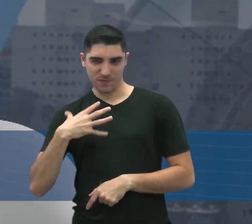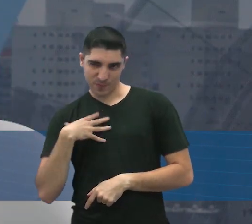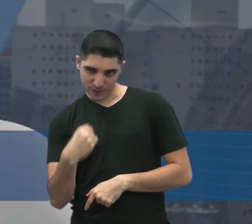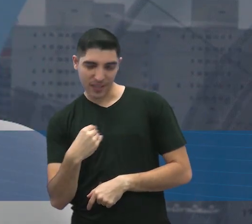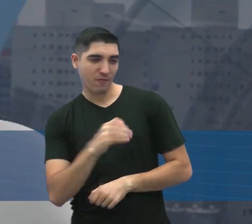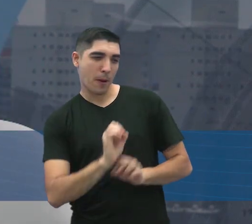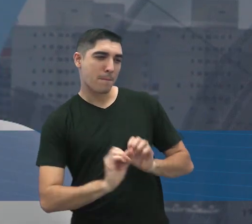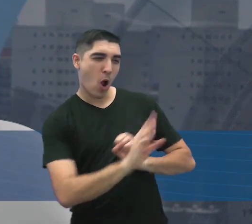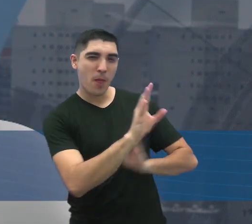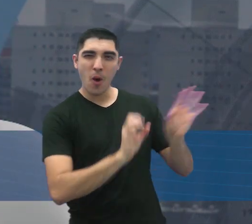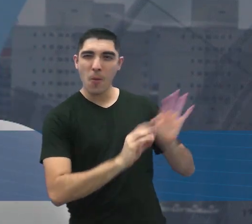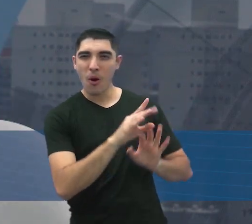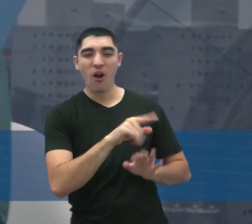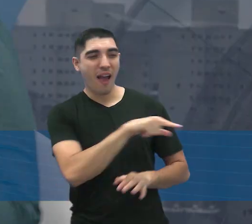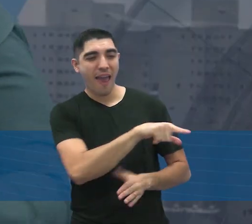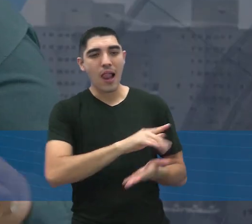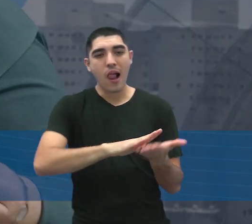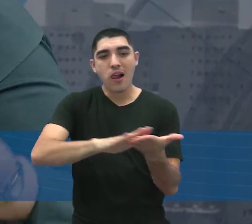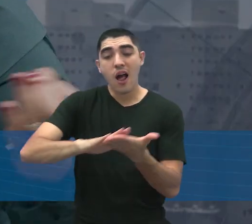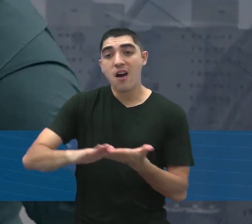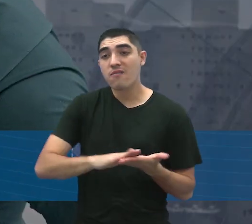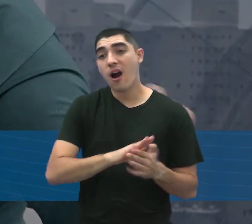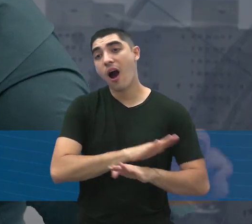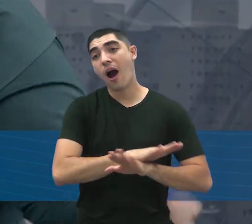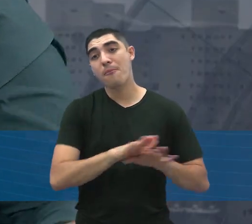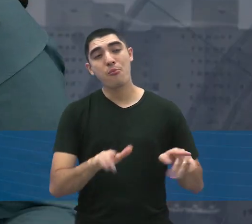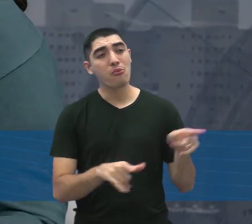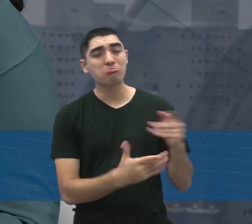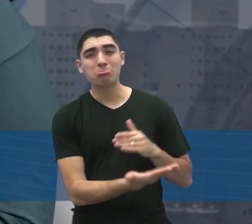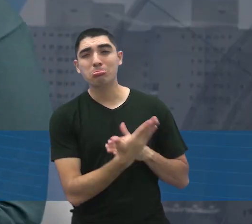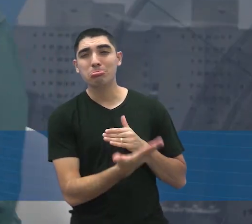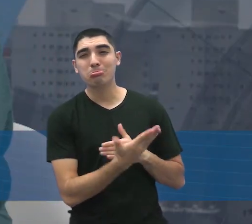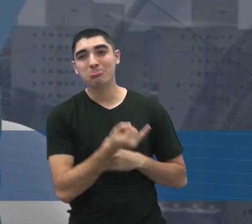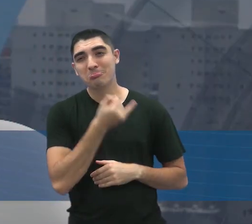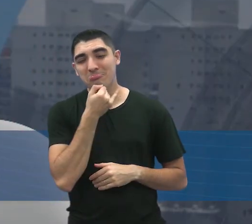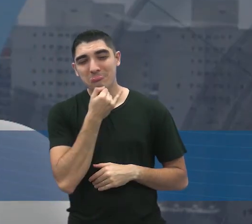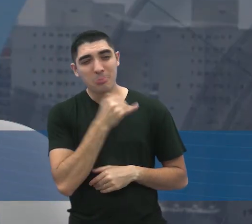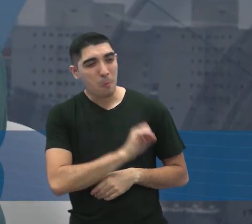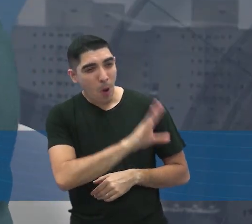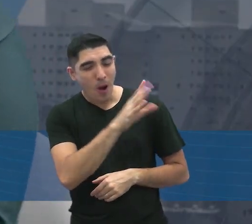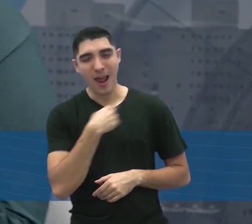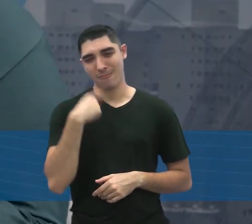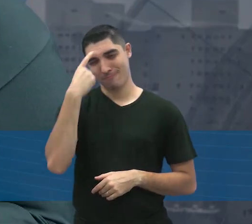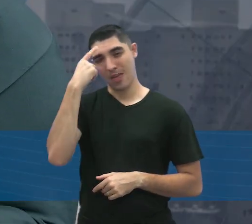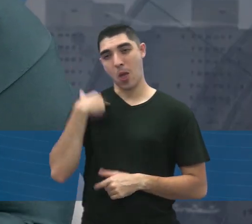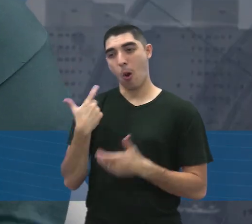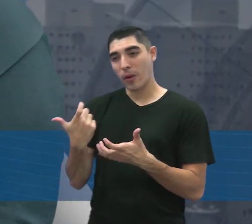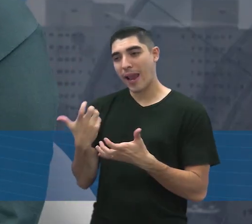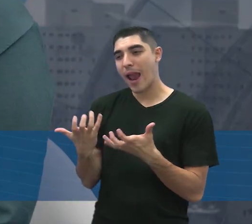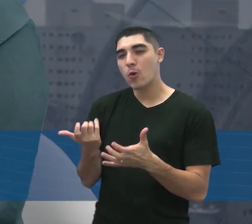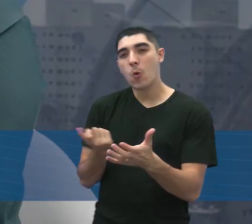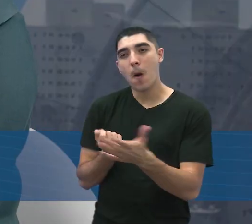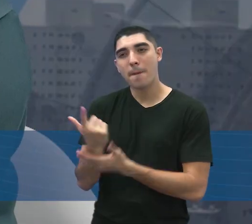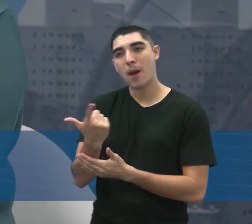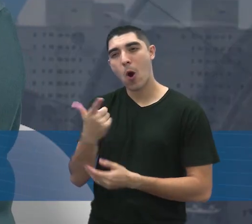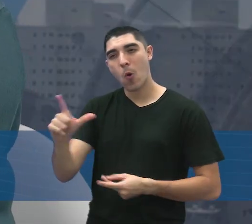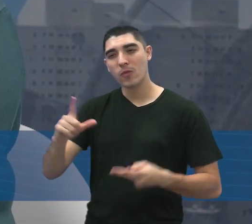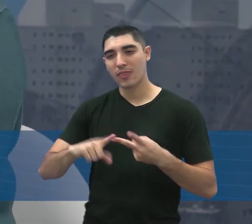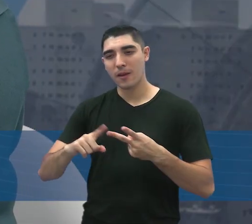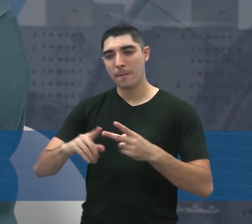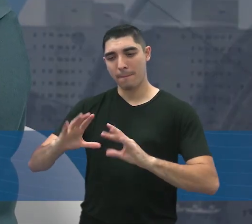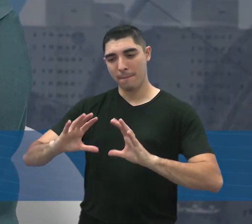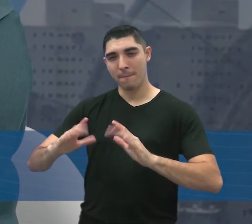para a faculdade. Eu brinco que a máquina de lavar louça não tem mais, né? Que elas ajudavam. E queria uma fechadura eletrônica. Chegou no final do